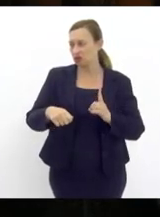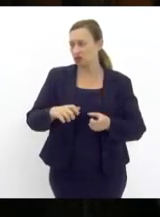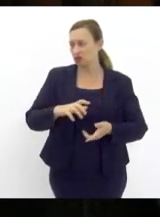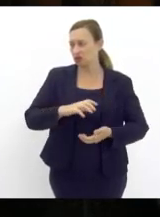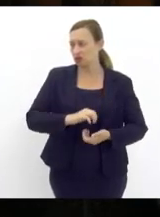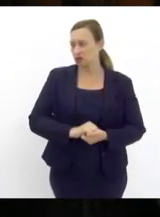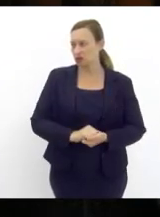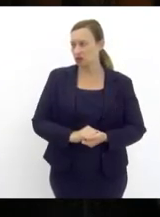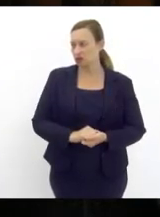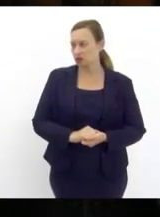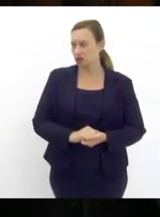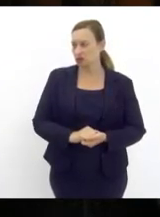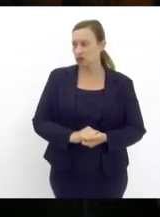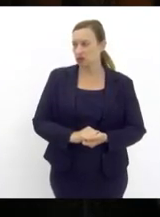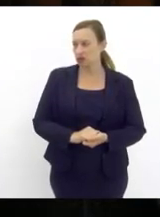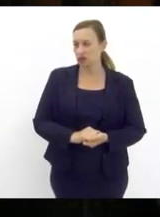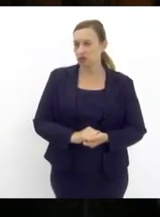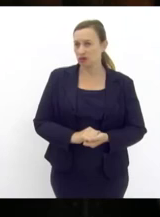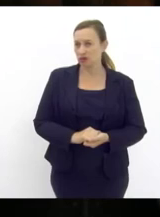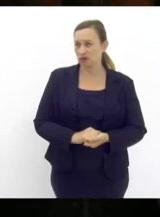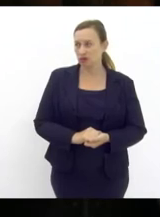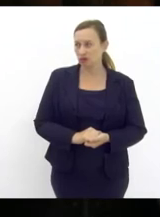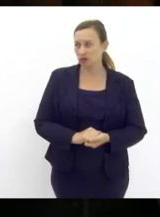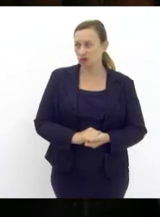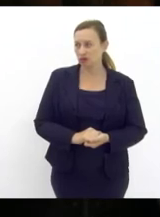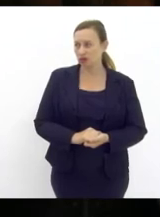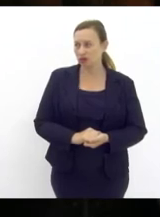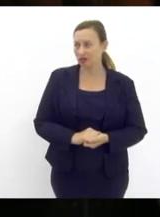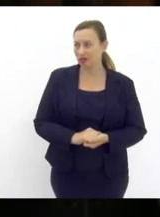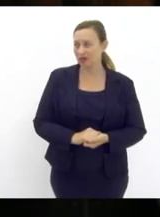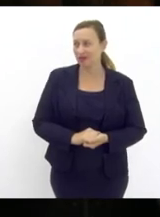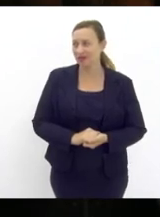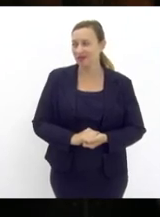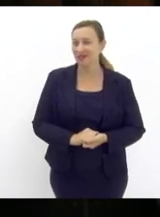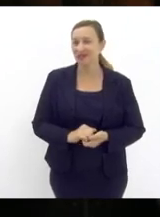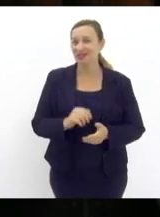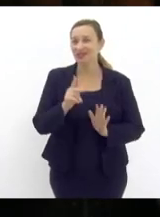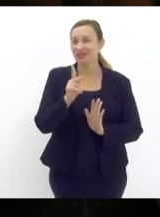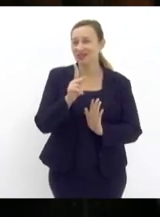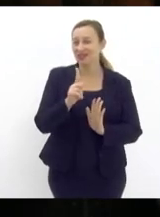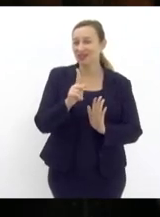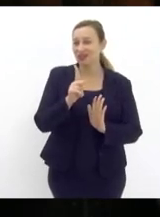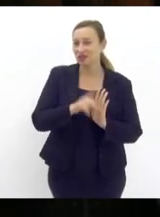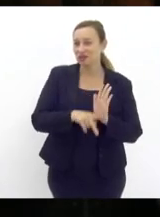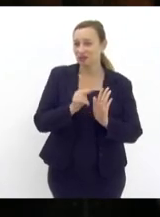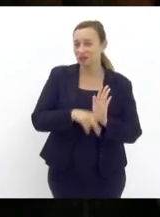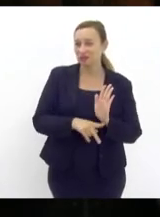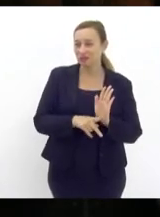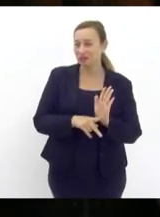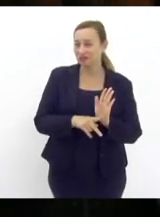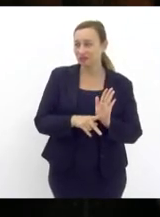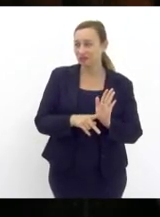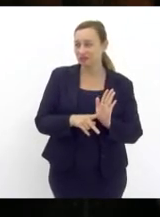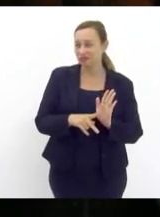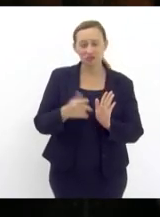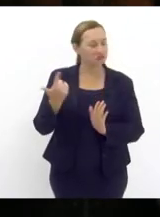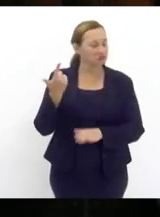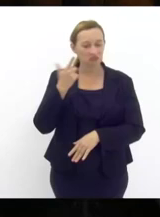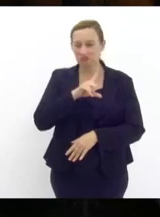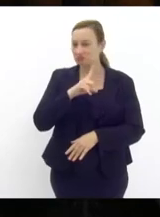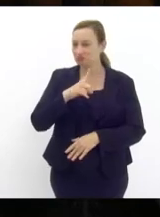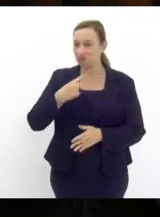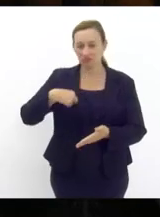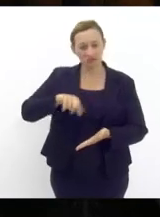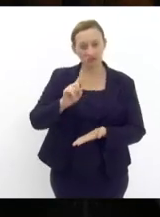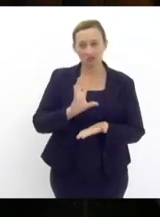um abrandamento da pandemia mas o projeto não conseguiu ir à pauta